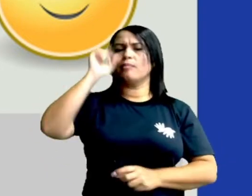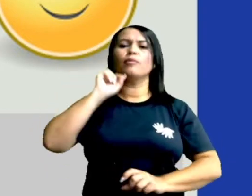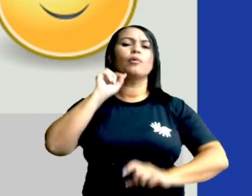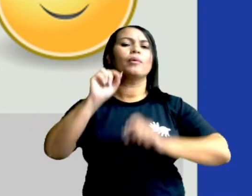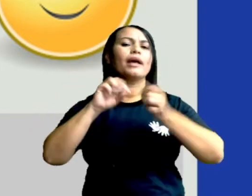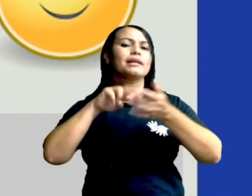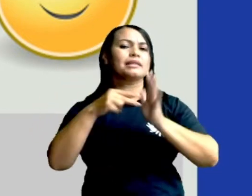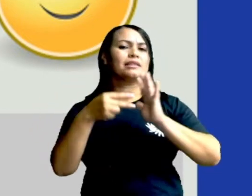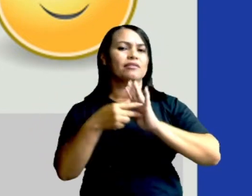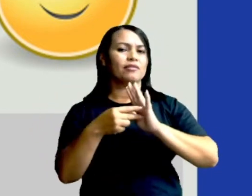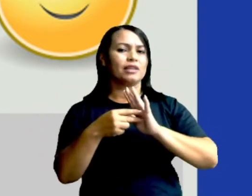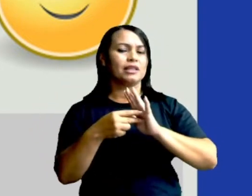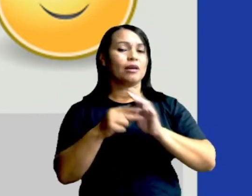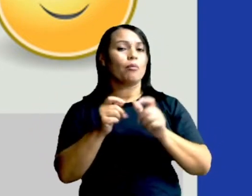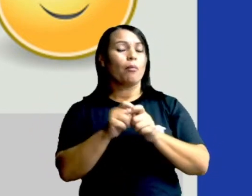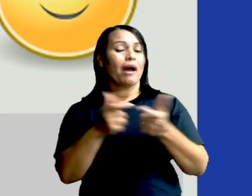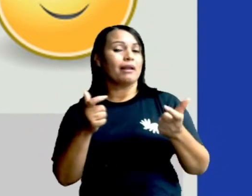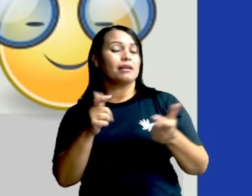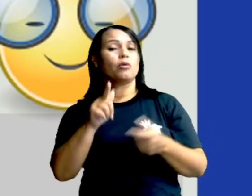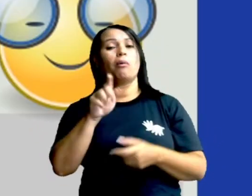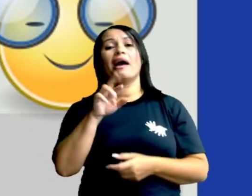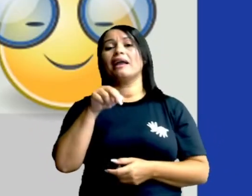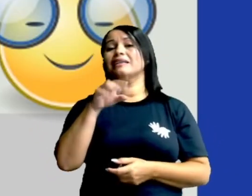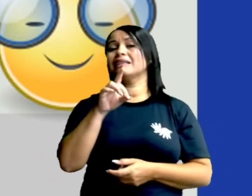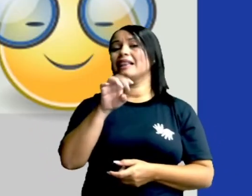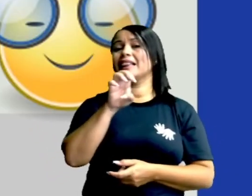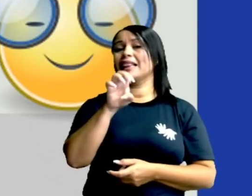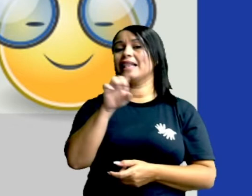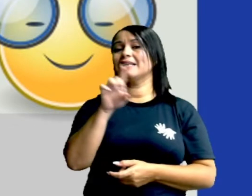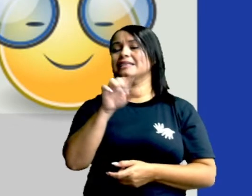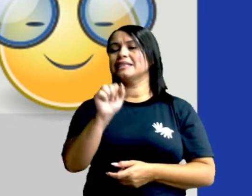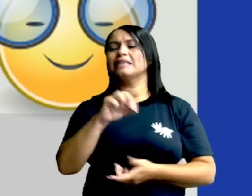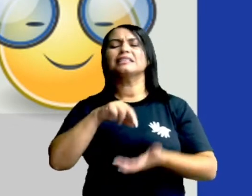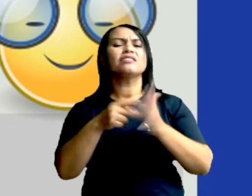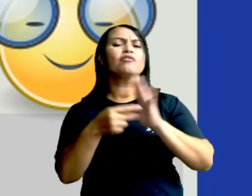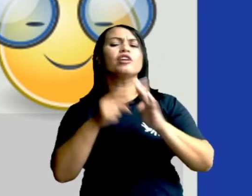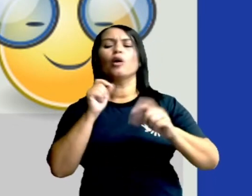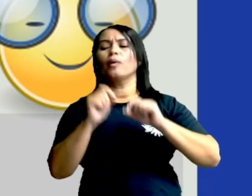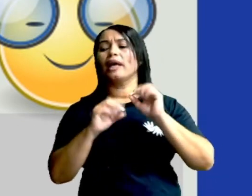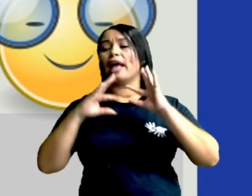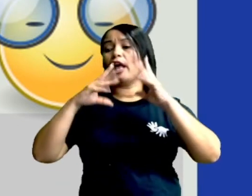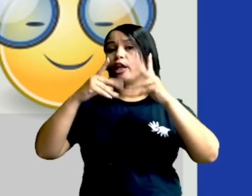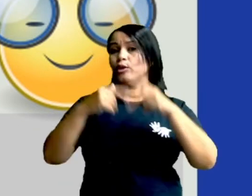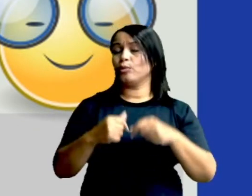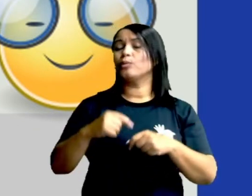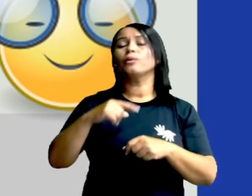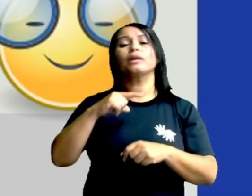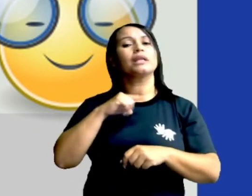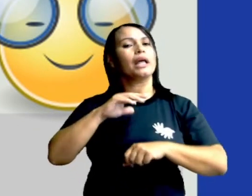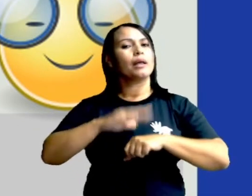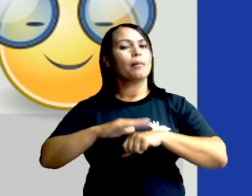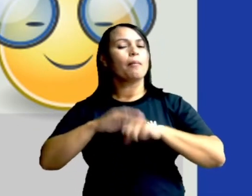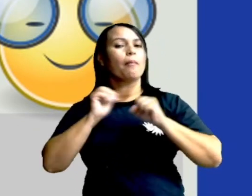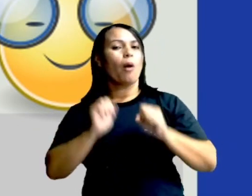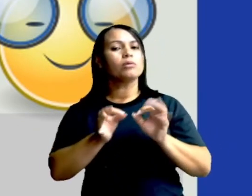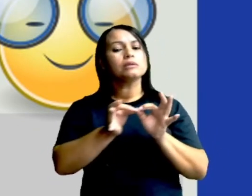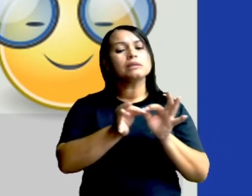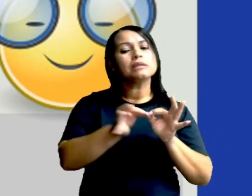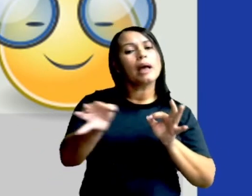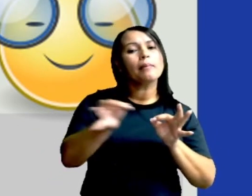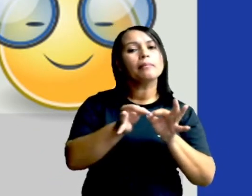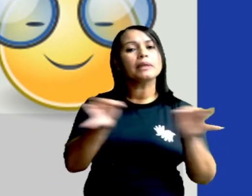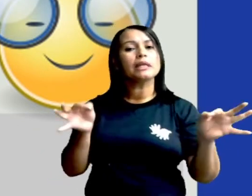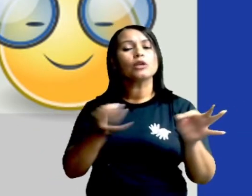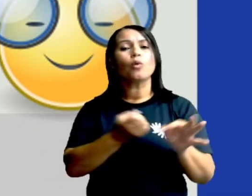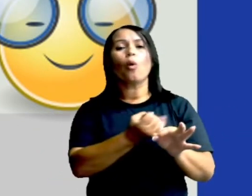grandeza? E aí, turma? Uma grandeza é tudo aquilo que pode ser medido,